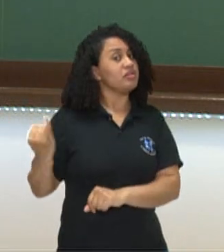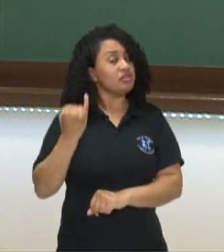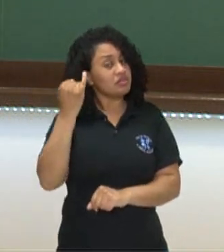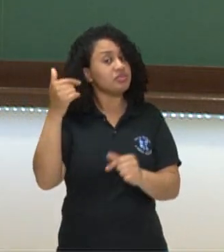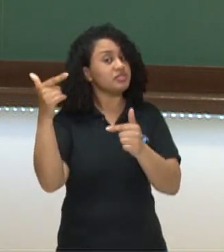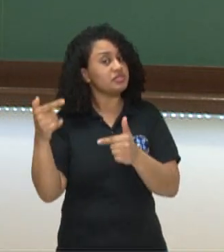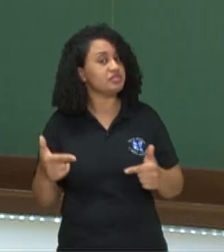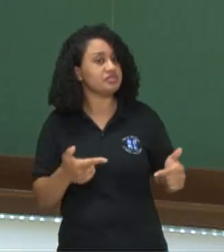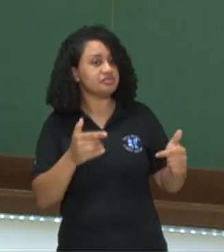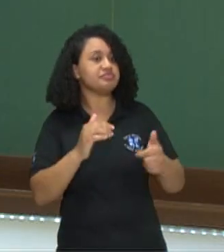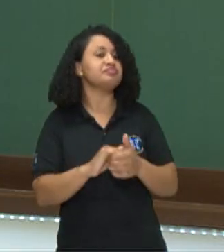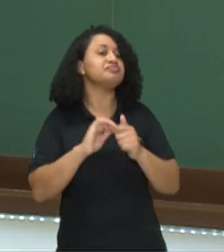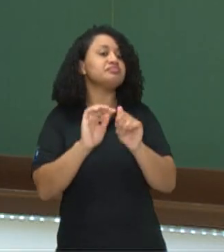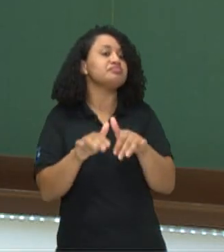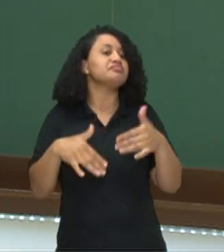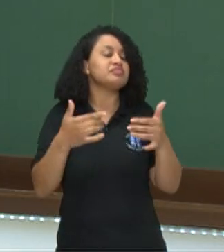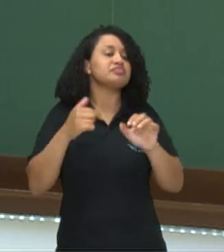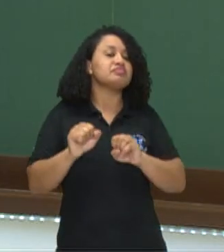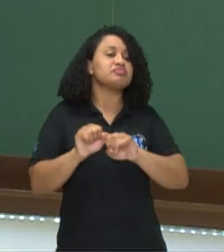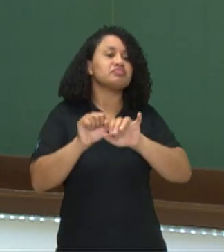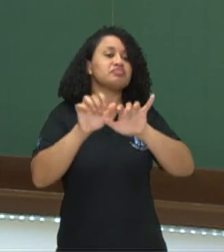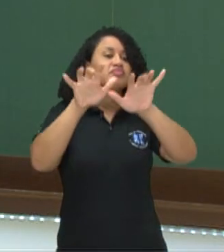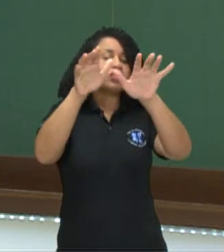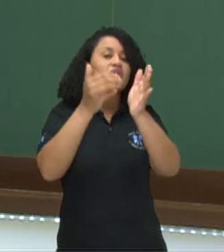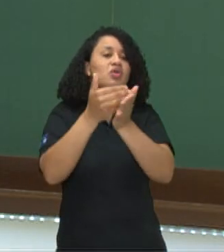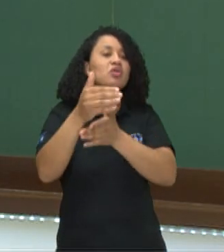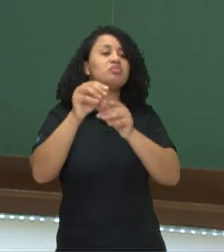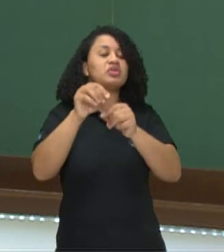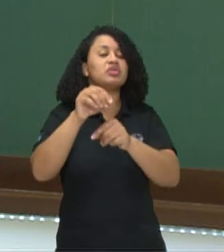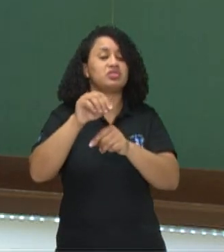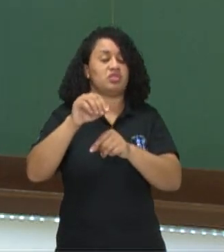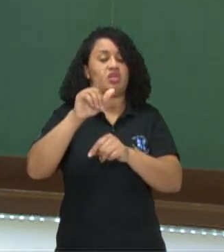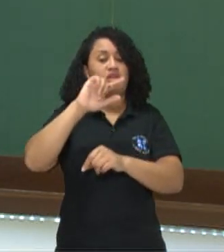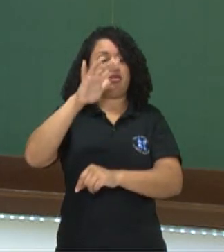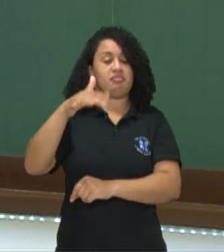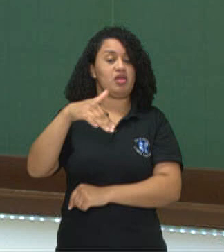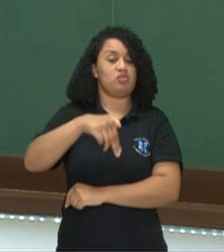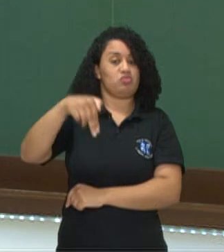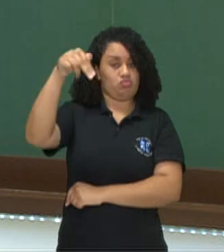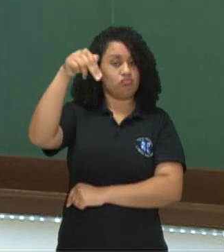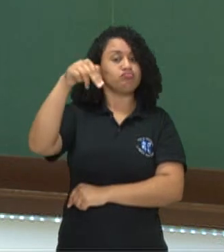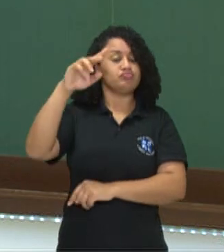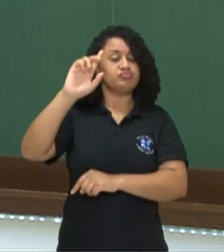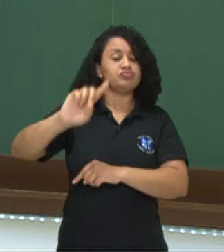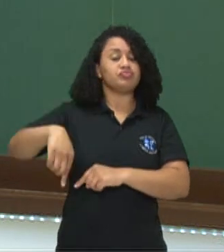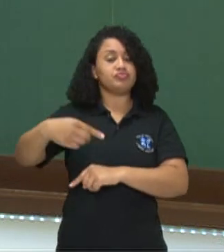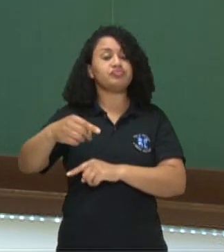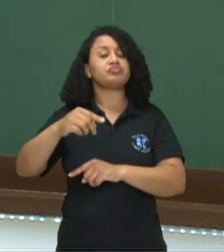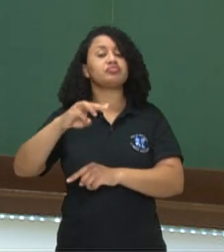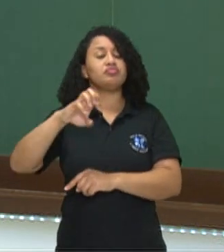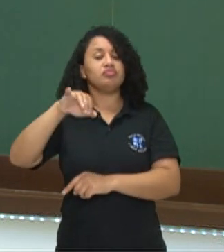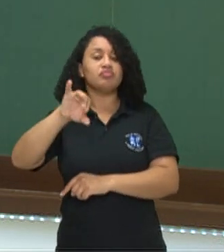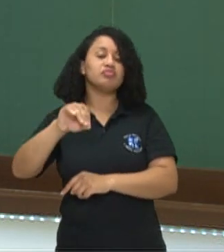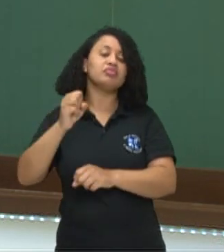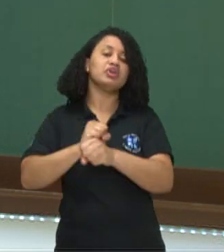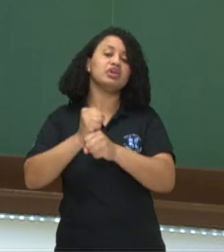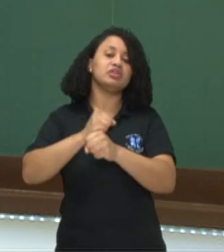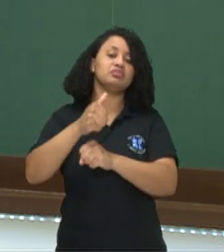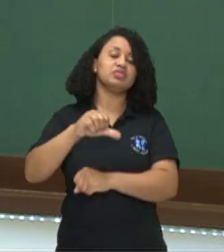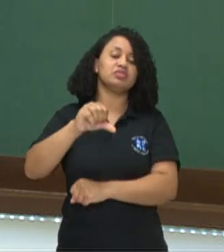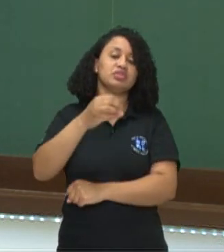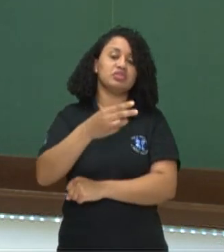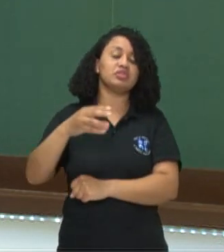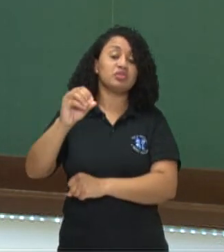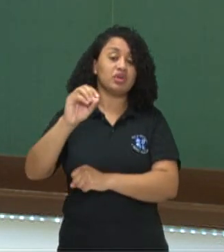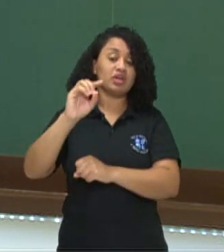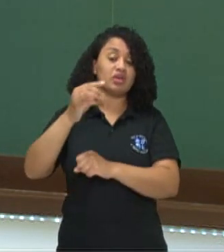numa guerra. Então, avanços iniciais no Mar do Norte. Depois, em maio de 1940, na sequência,